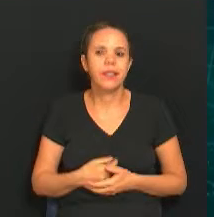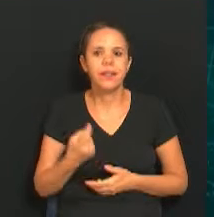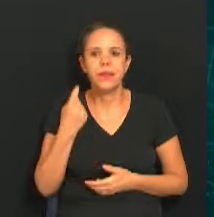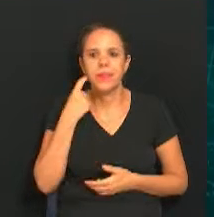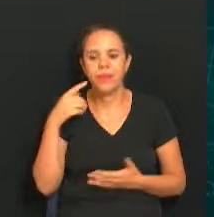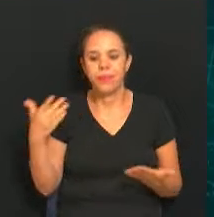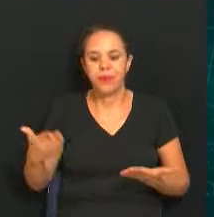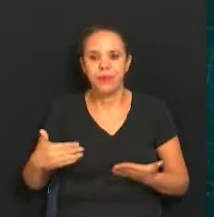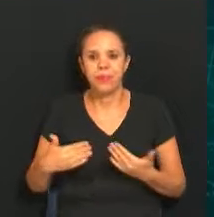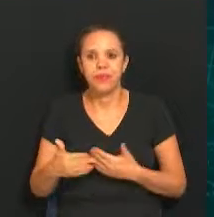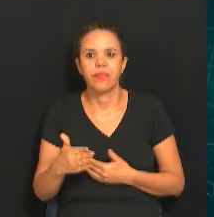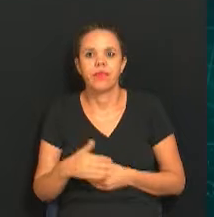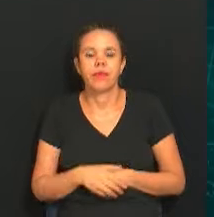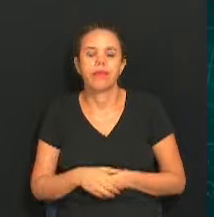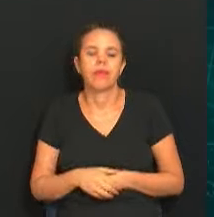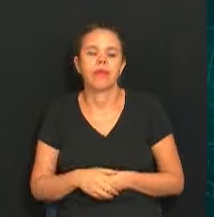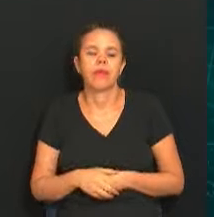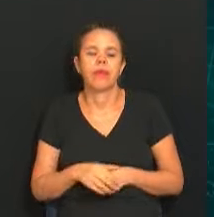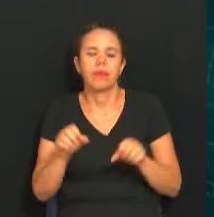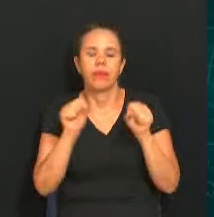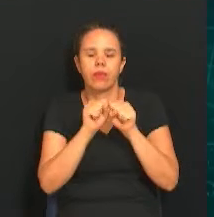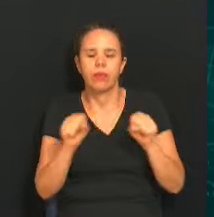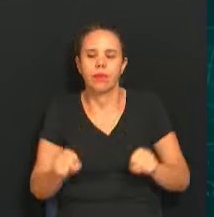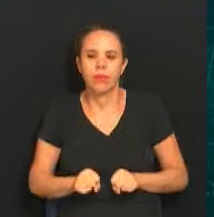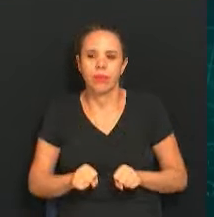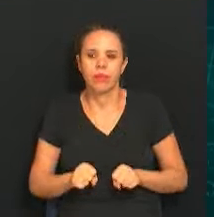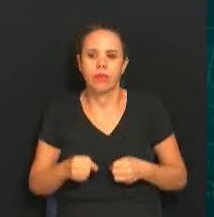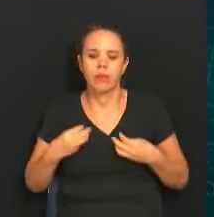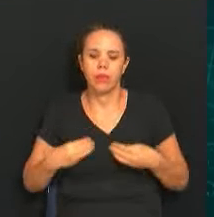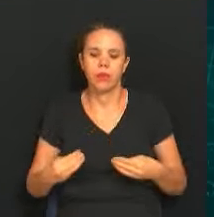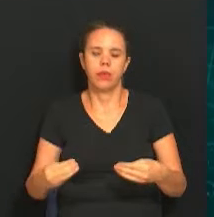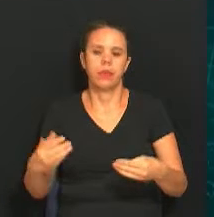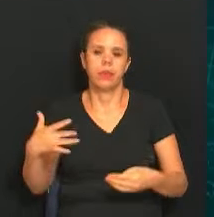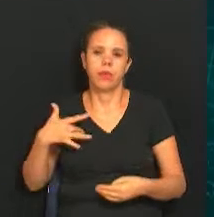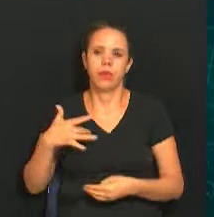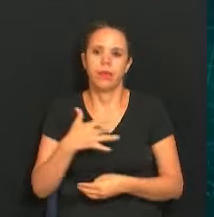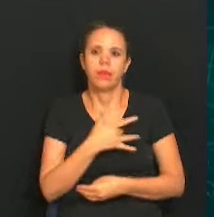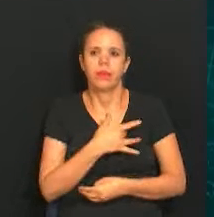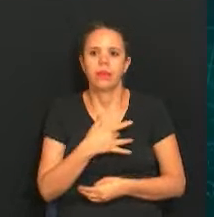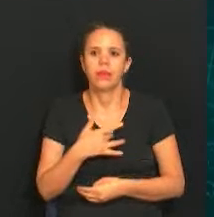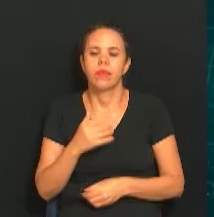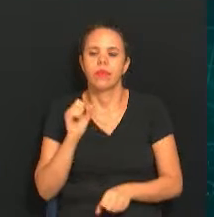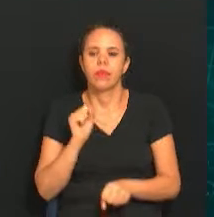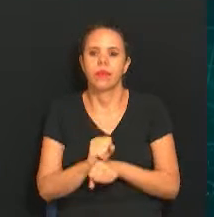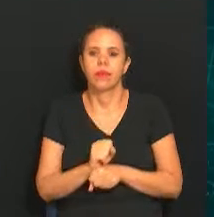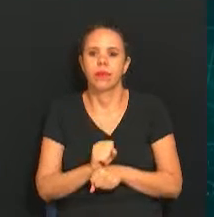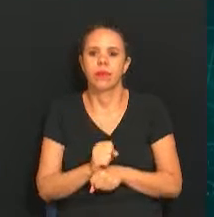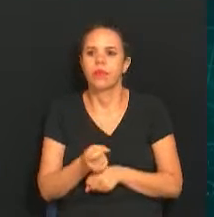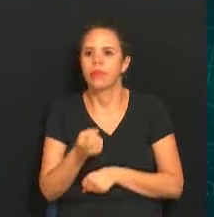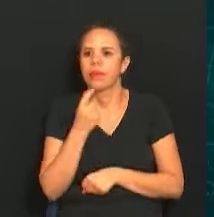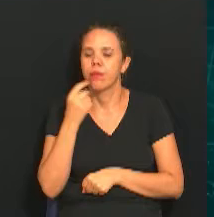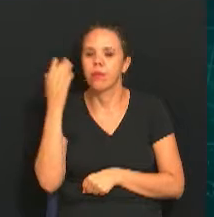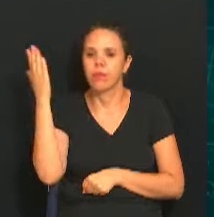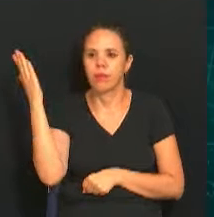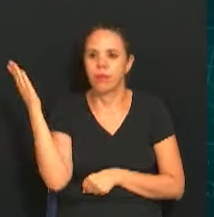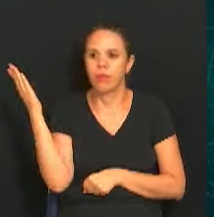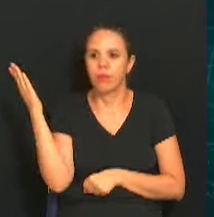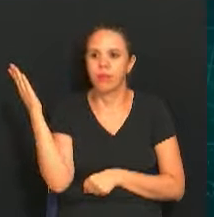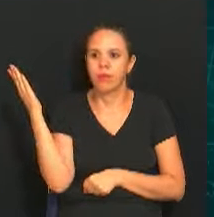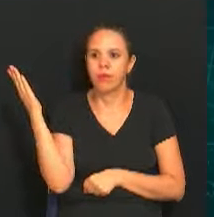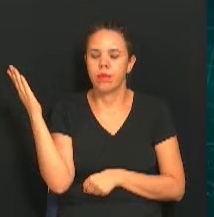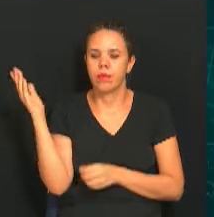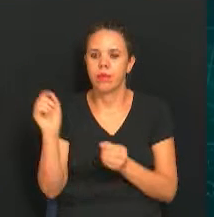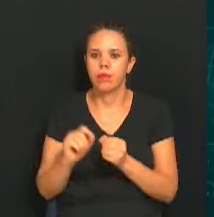até agora devido ao sistema do Ministério da Saúde está fora do ar para que Campinas possa então é